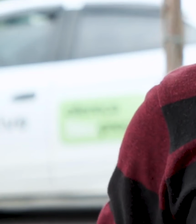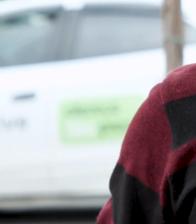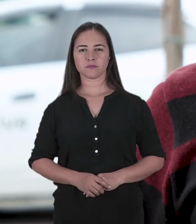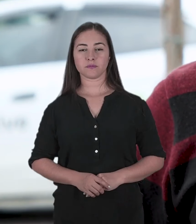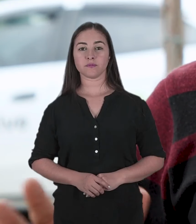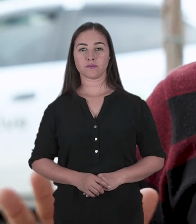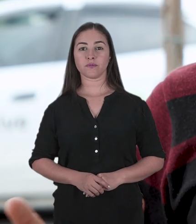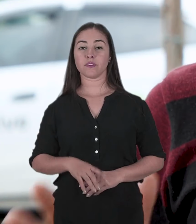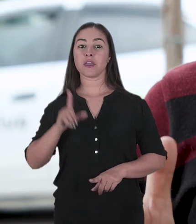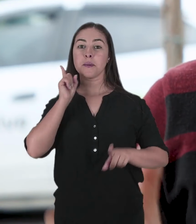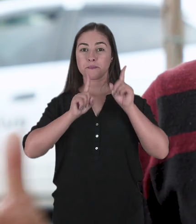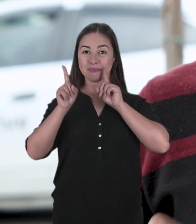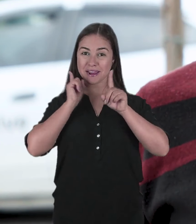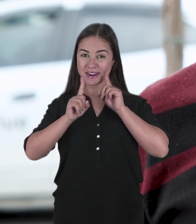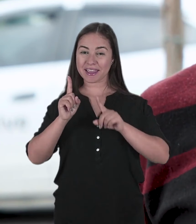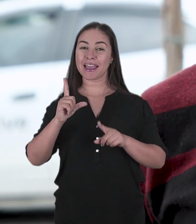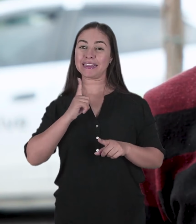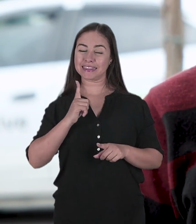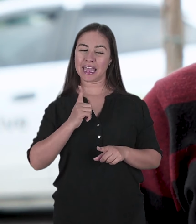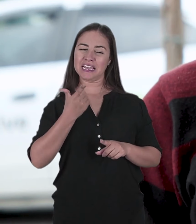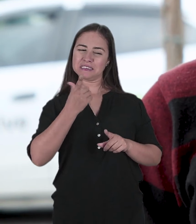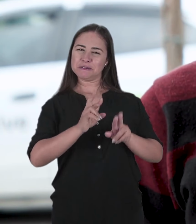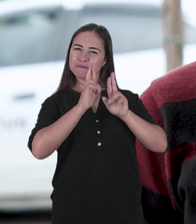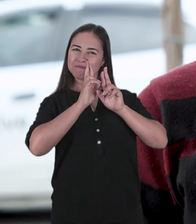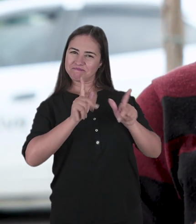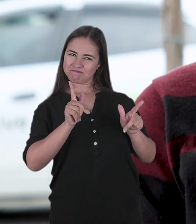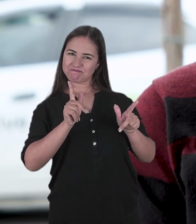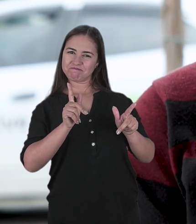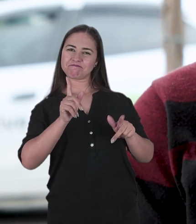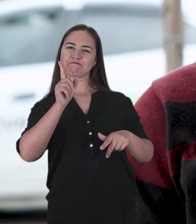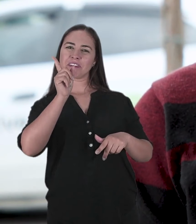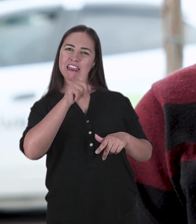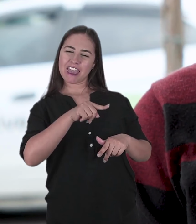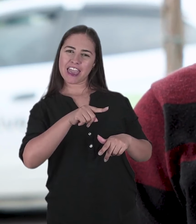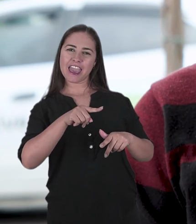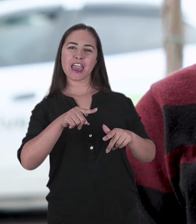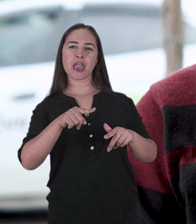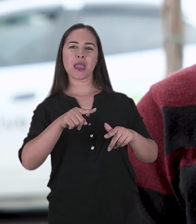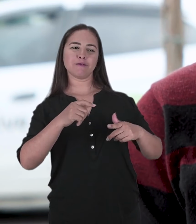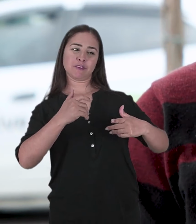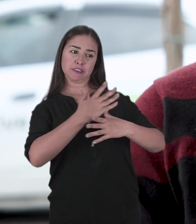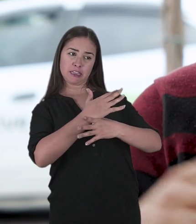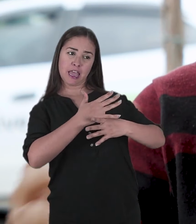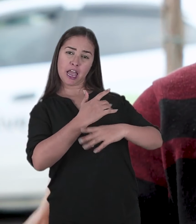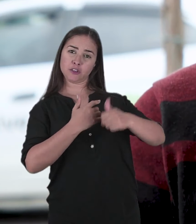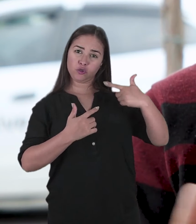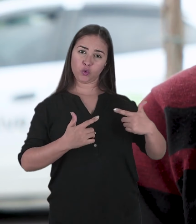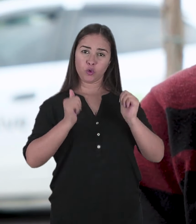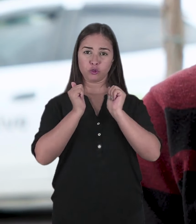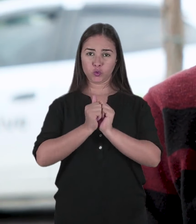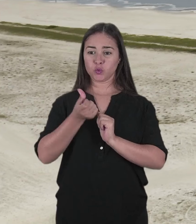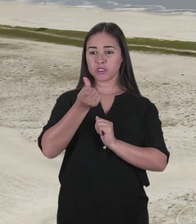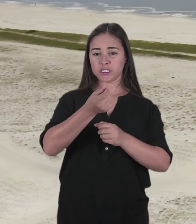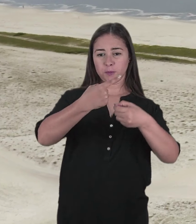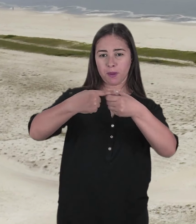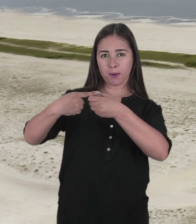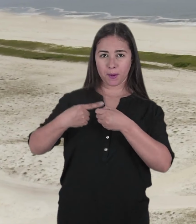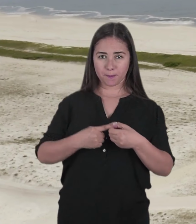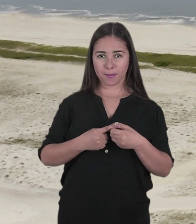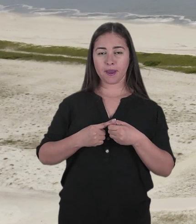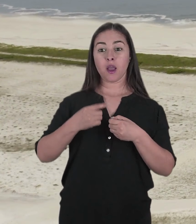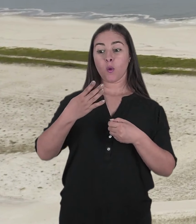Maricá tem uma peculiaridade, né? Ela faz parte da Metropolitana 2, juntamente com outros 6